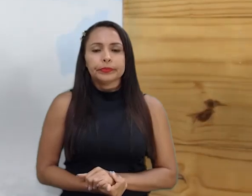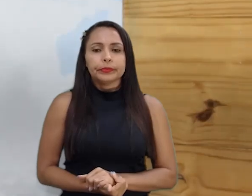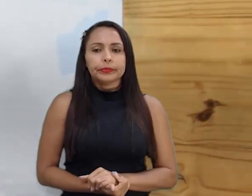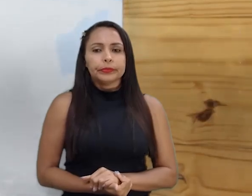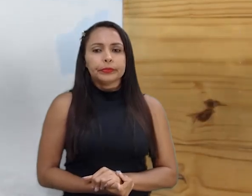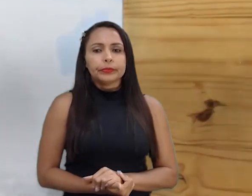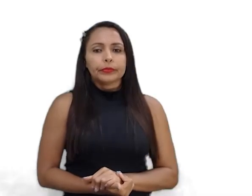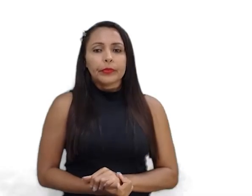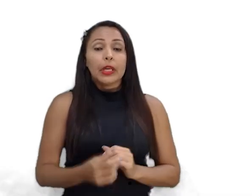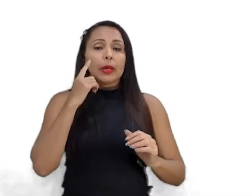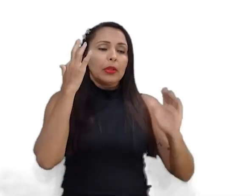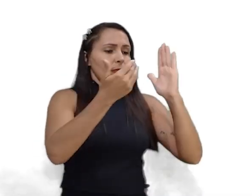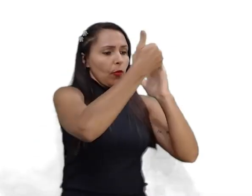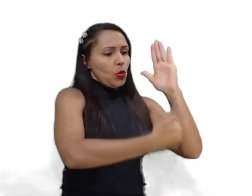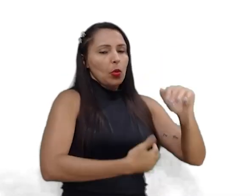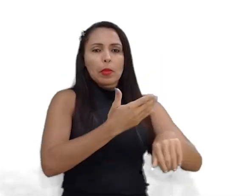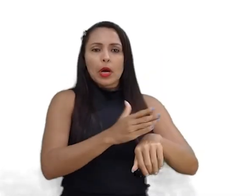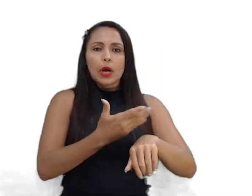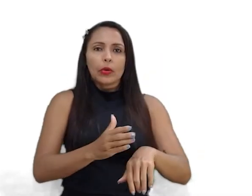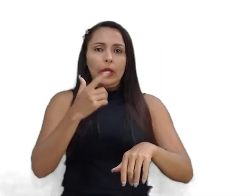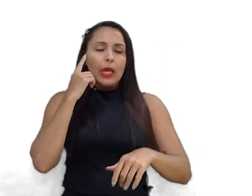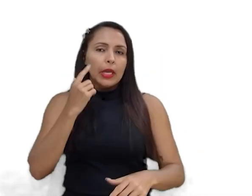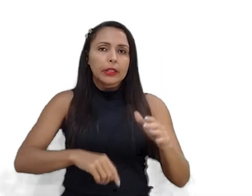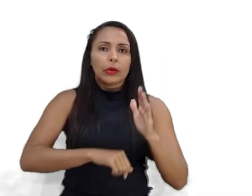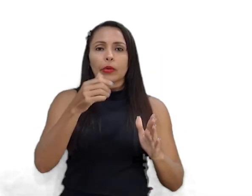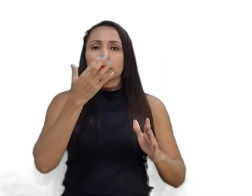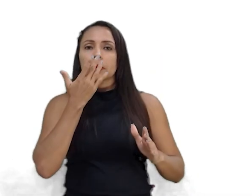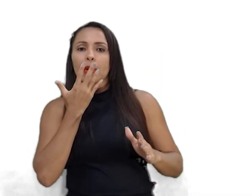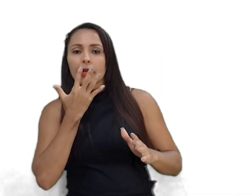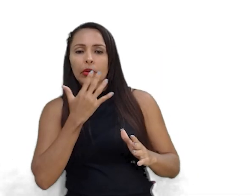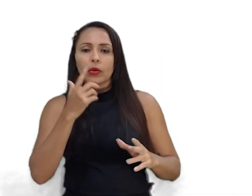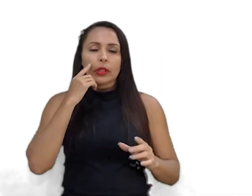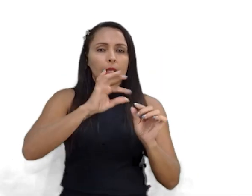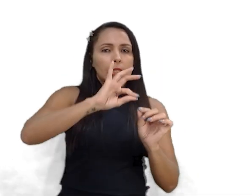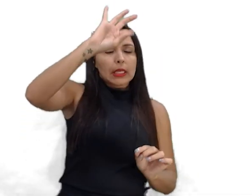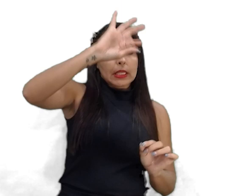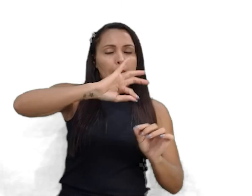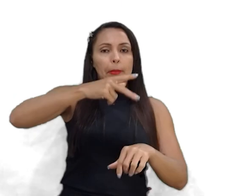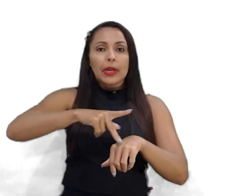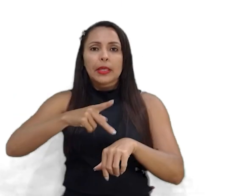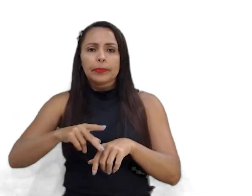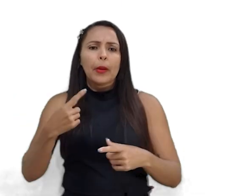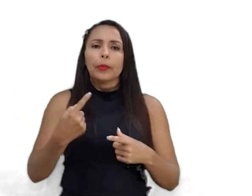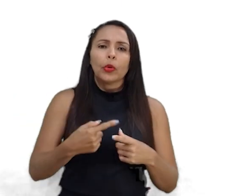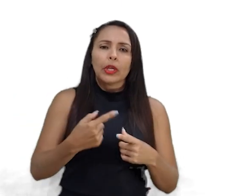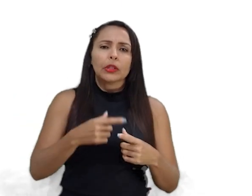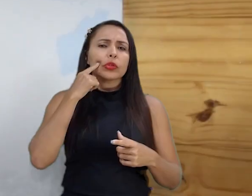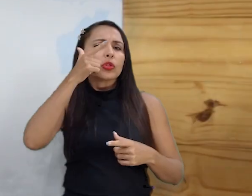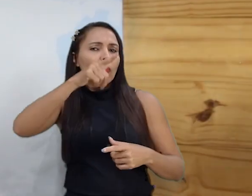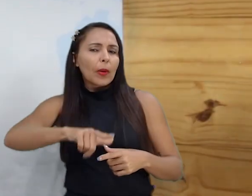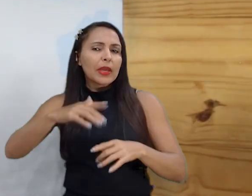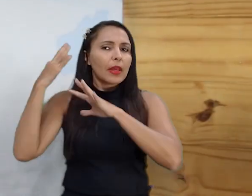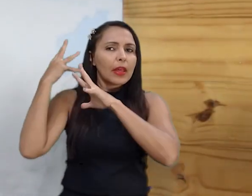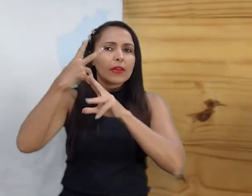né, com o fundo branco, as cores primárias e a intersecção das linhas pretas. Por que eu trouxe novamente essas